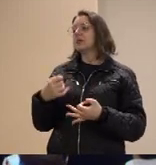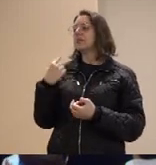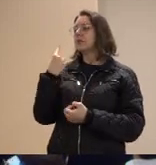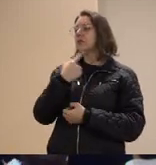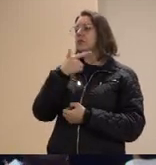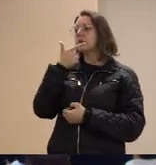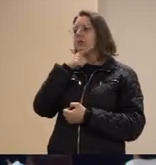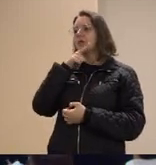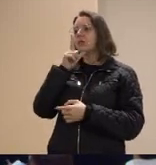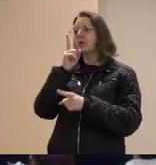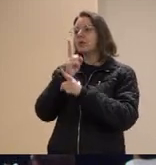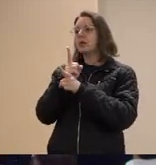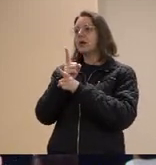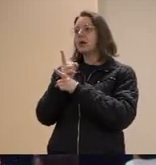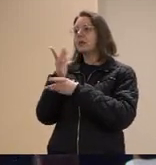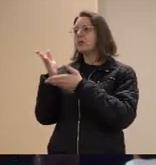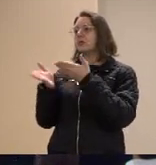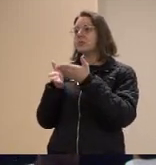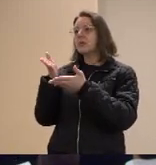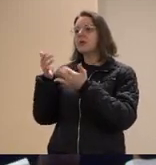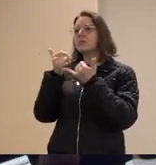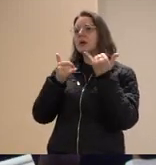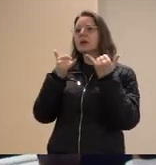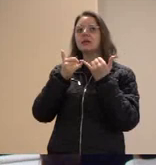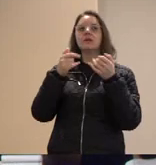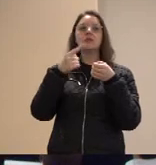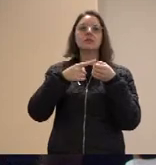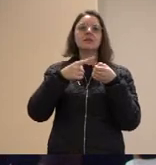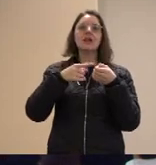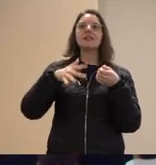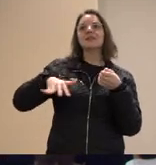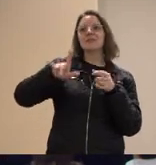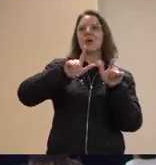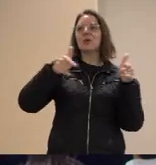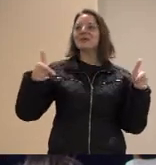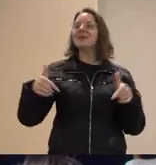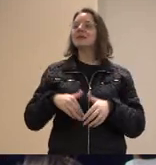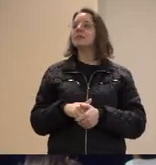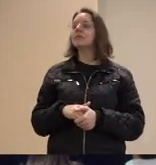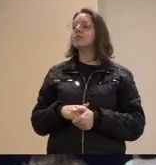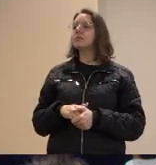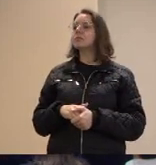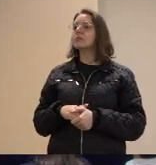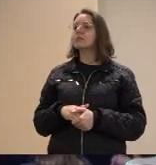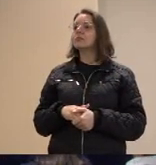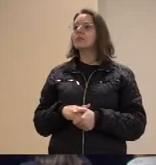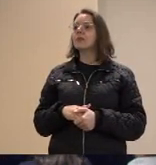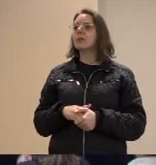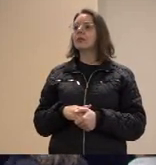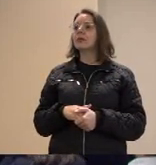né, serviços e empenhos semelhantes no resto do estado. Mas achei